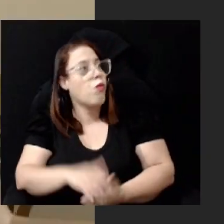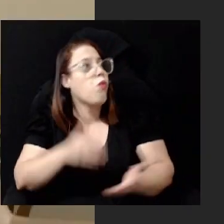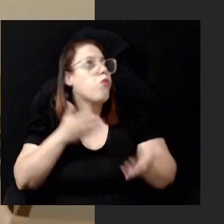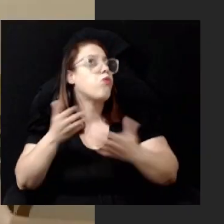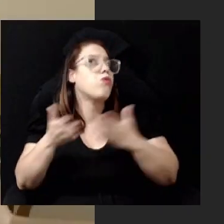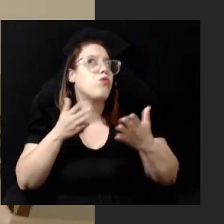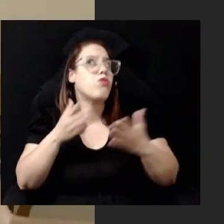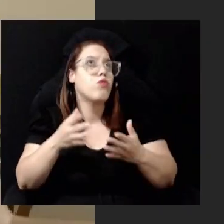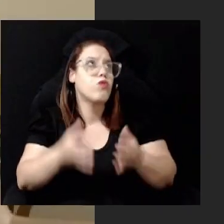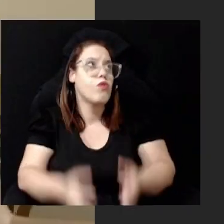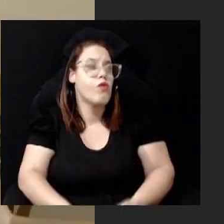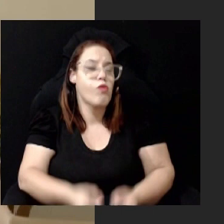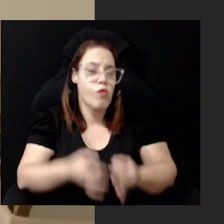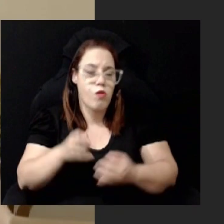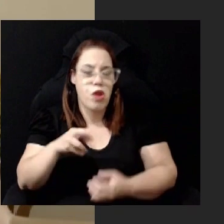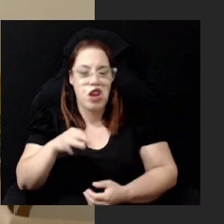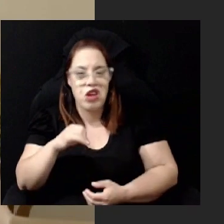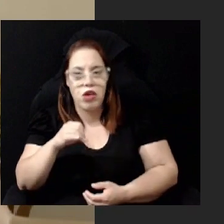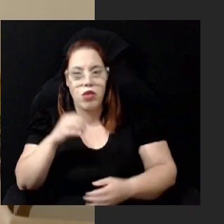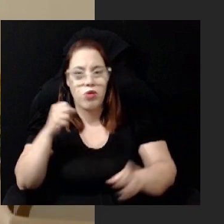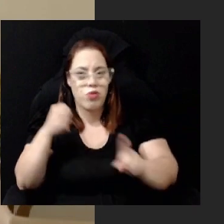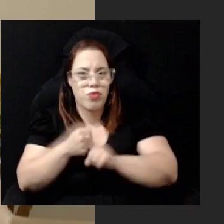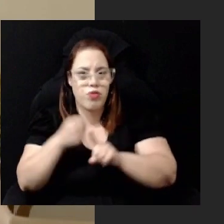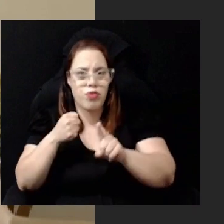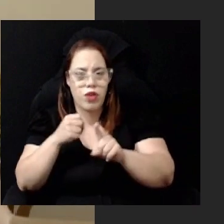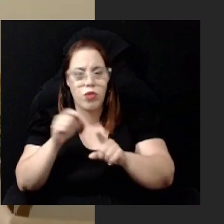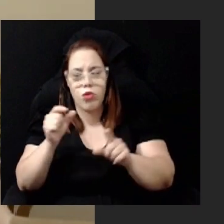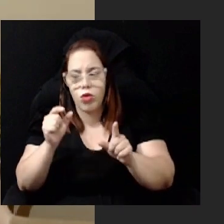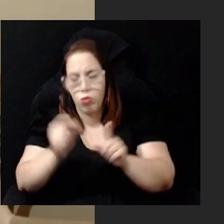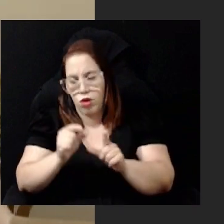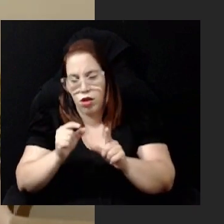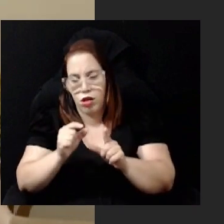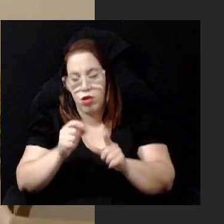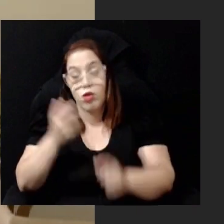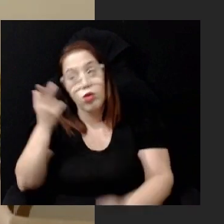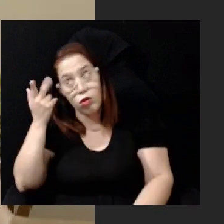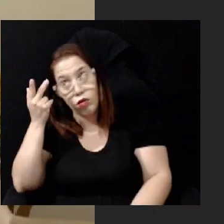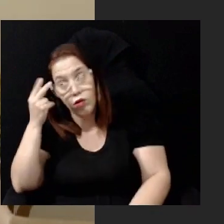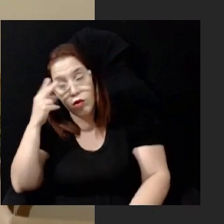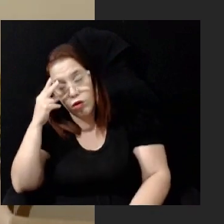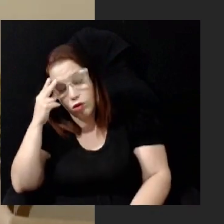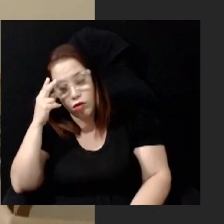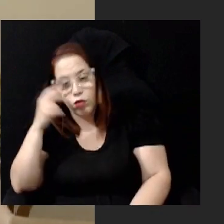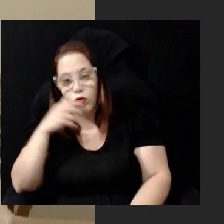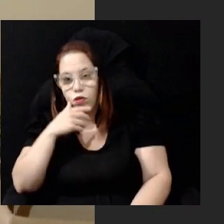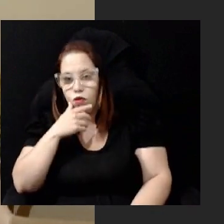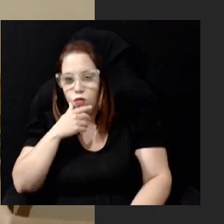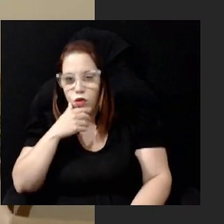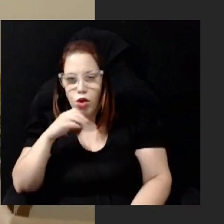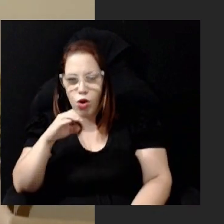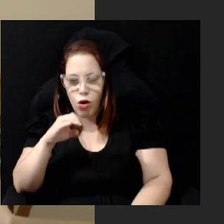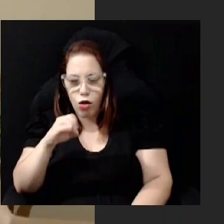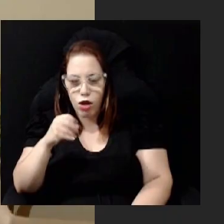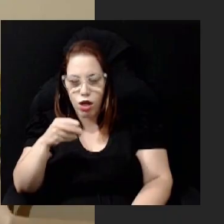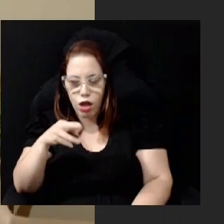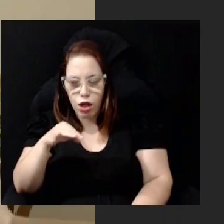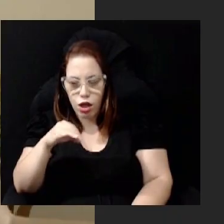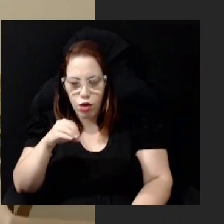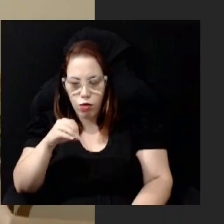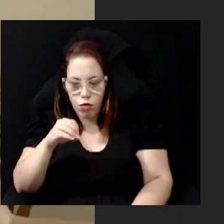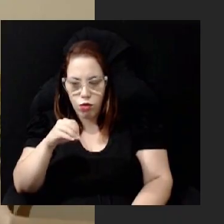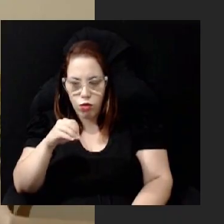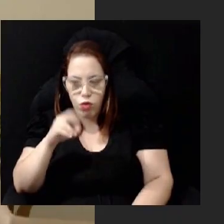Geralmente, o tumor benigno ele vai causar um impacto muito pequeno, né? O mais comum são os chamados osteomas, e que são